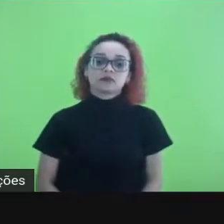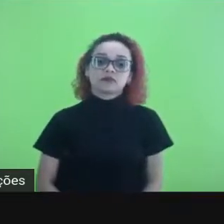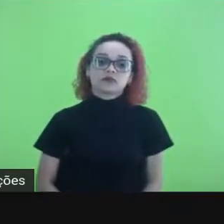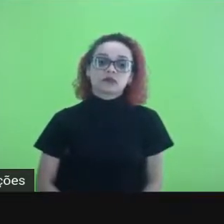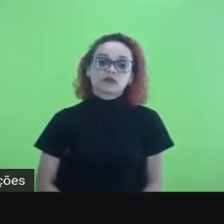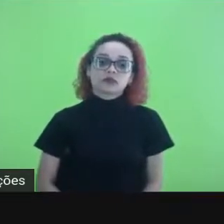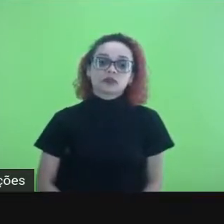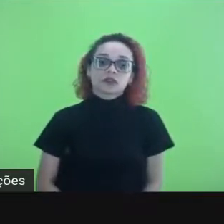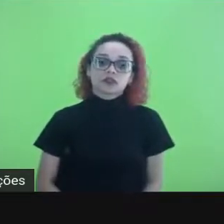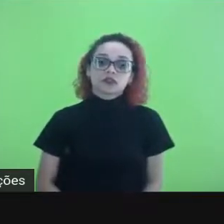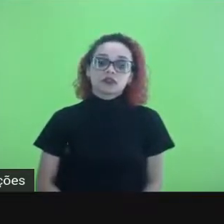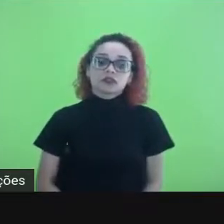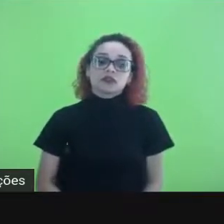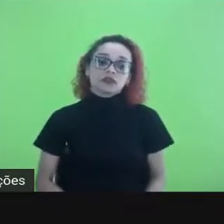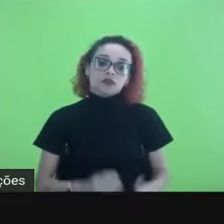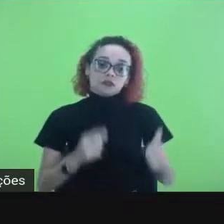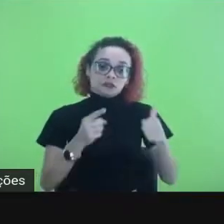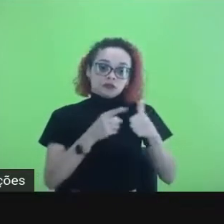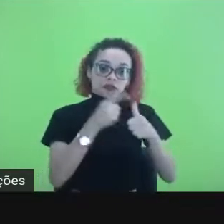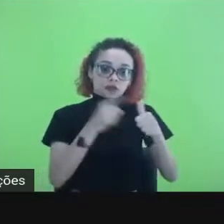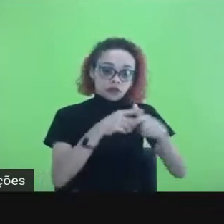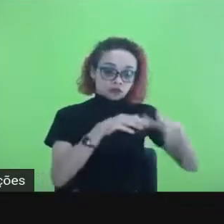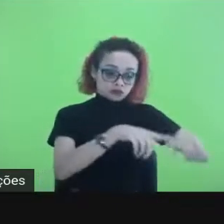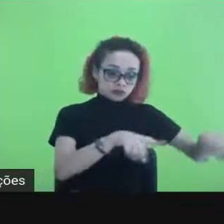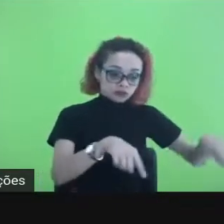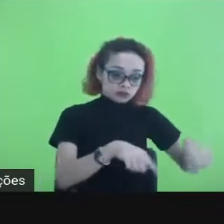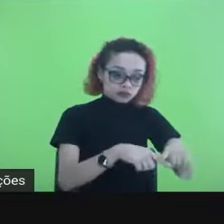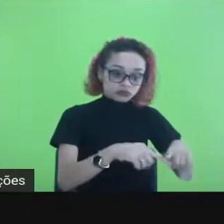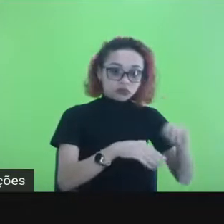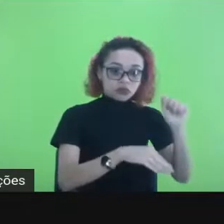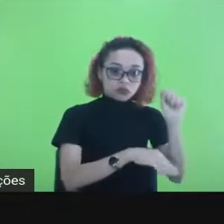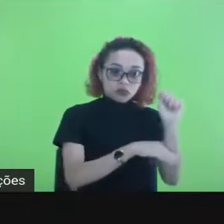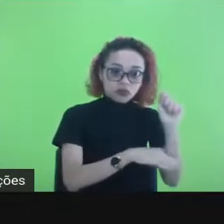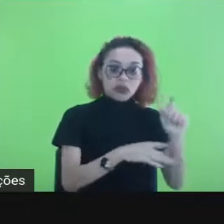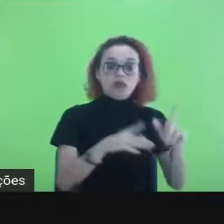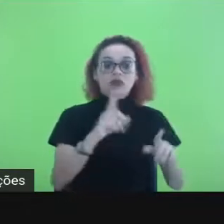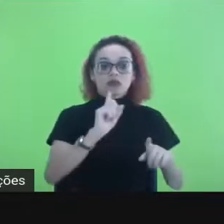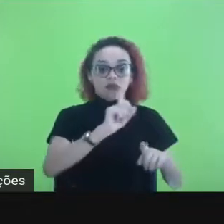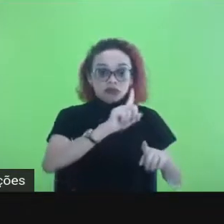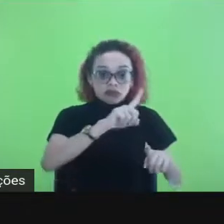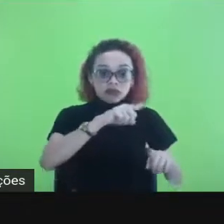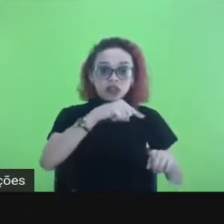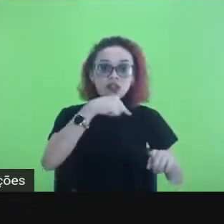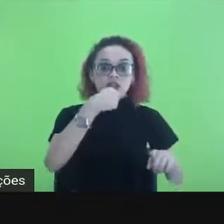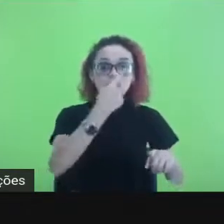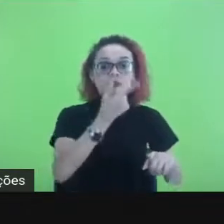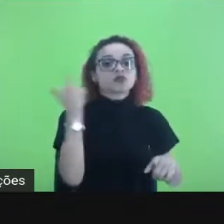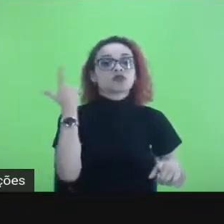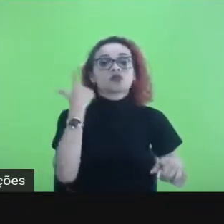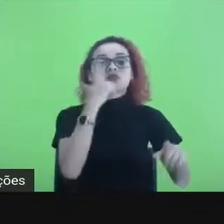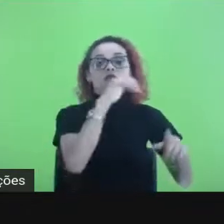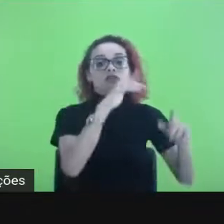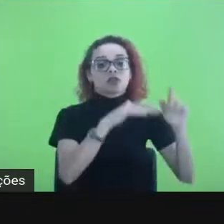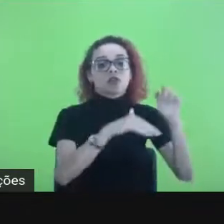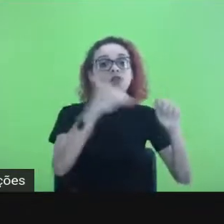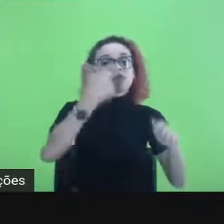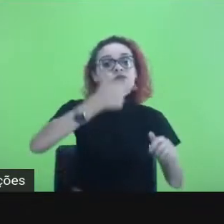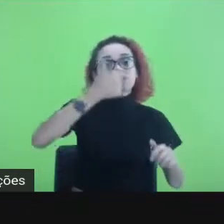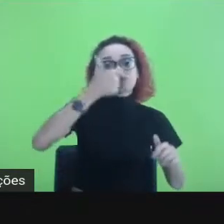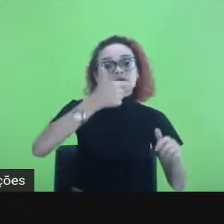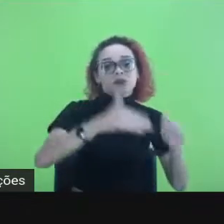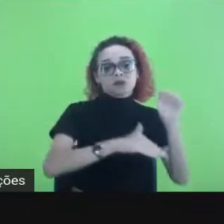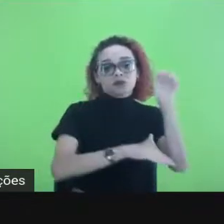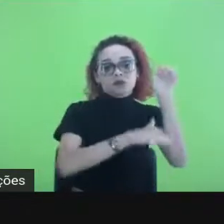andar de baixo, que é o andar do térreo, e depois de um longo tempo, conseguiu construir o andar de cima, com